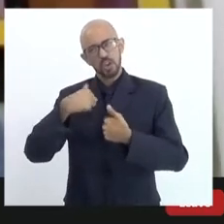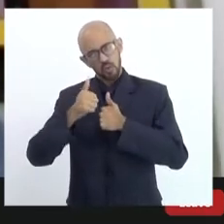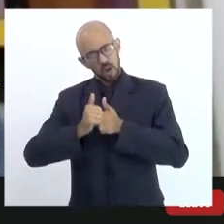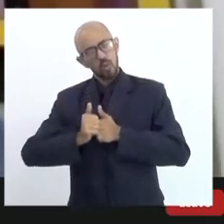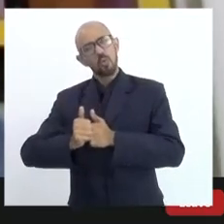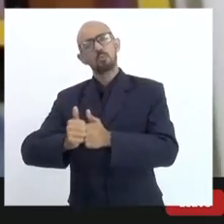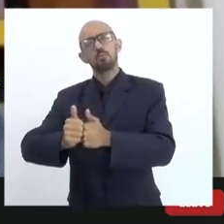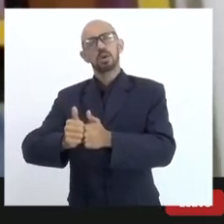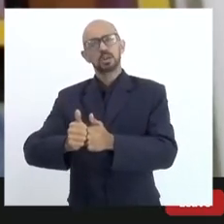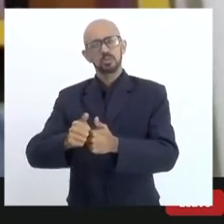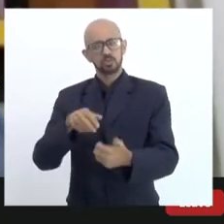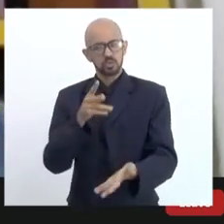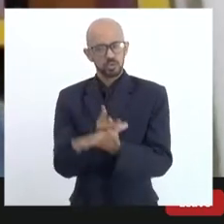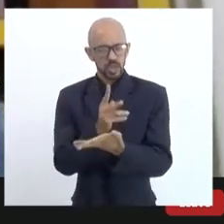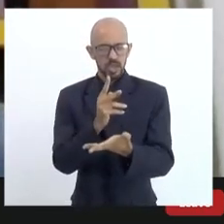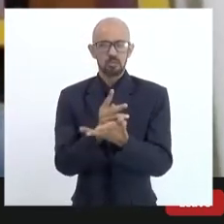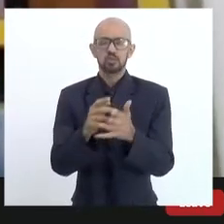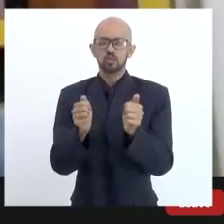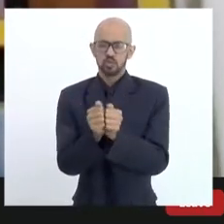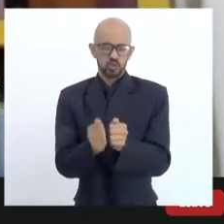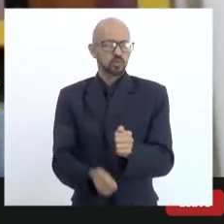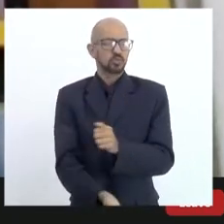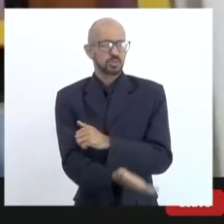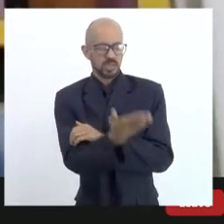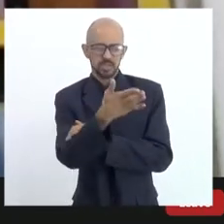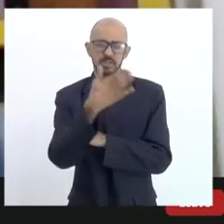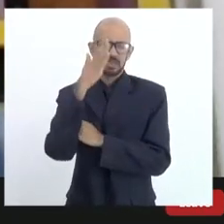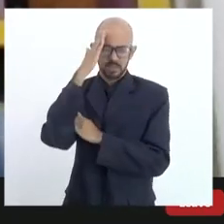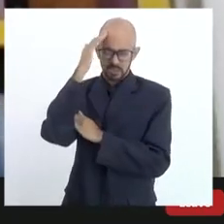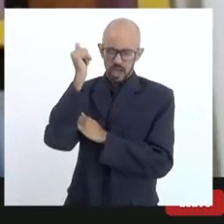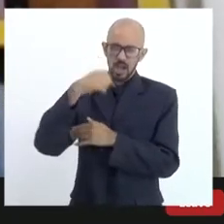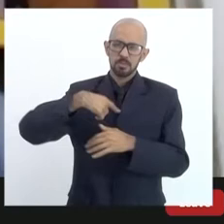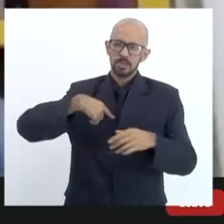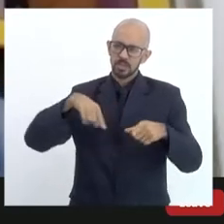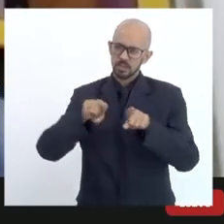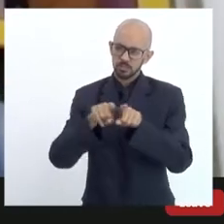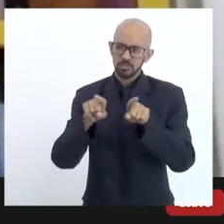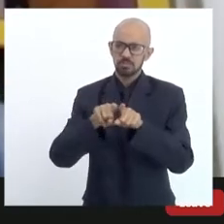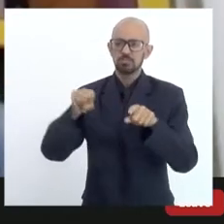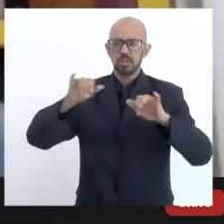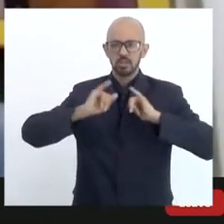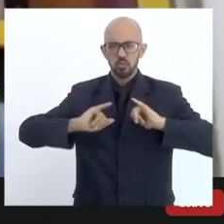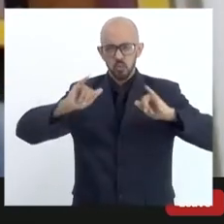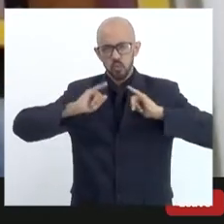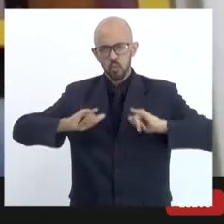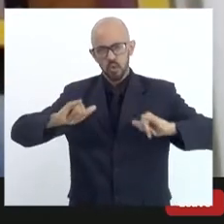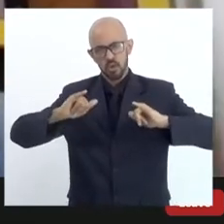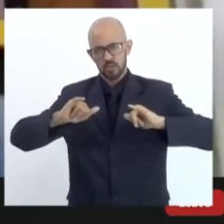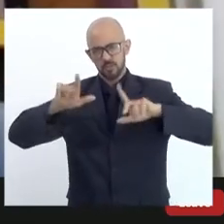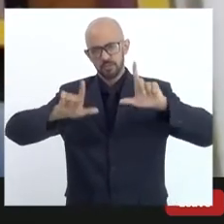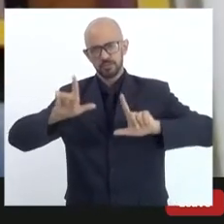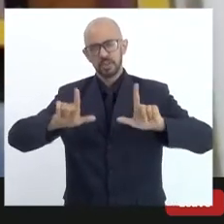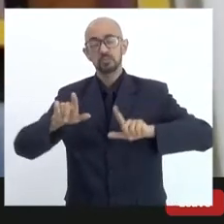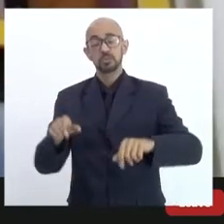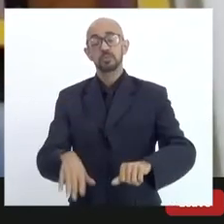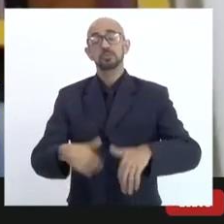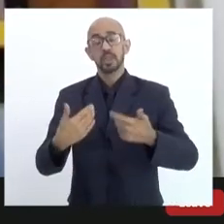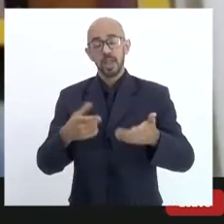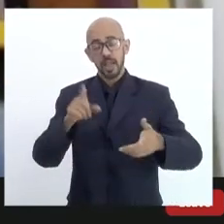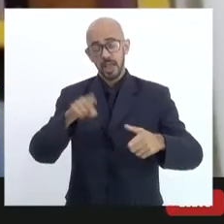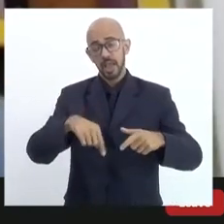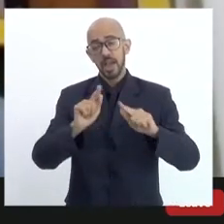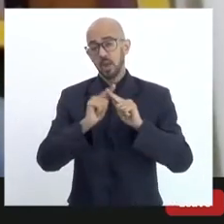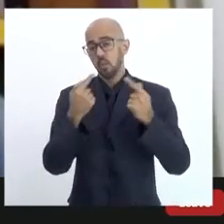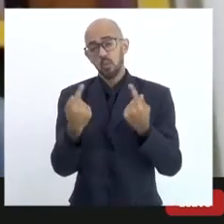eu faço reverberar também na imprensa essas atitudes, que é nossa. Quer dizer, ou seja, aqui é a galera que está na luta, de uma